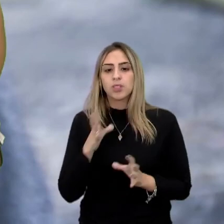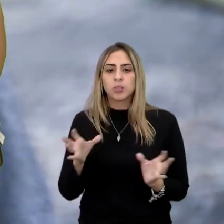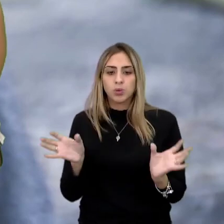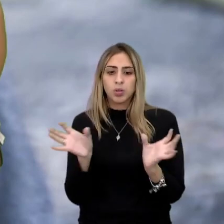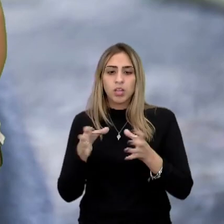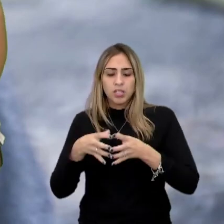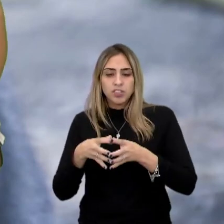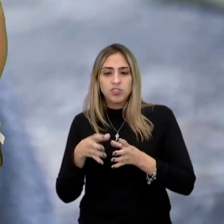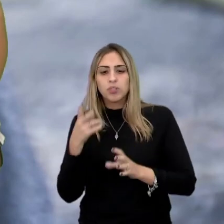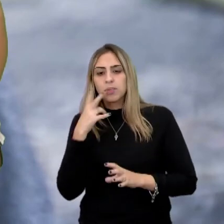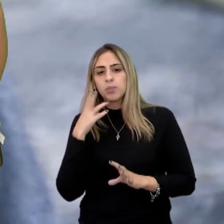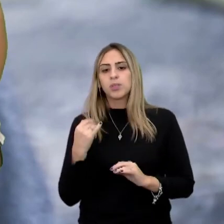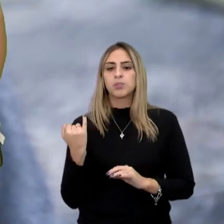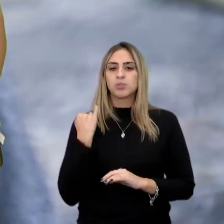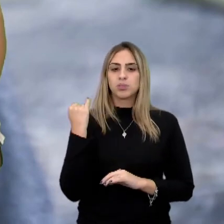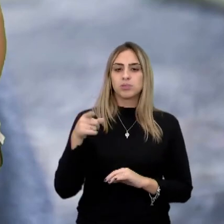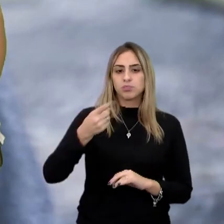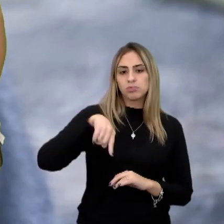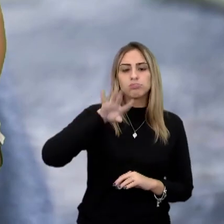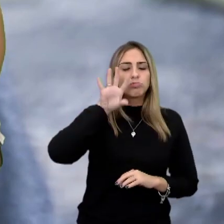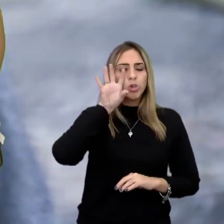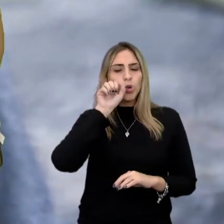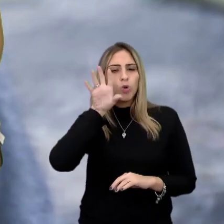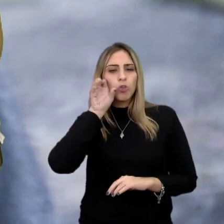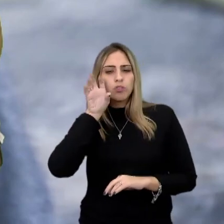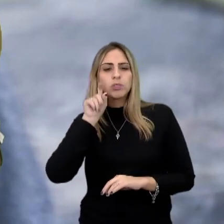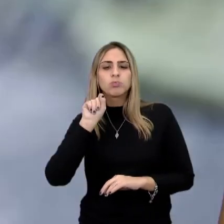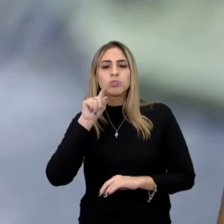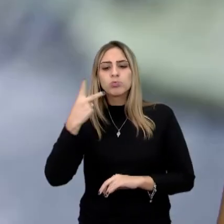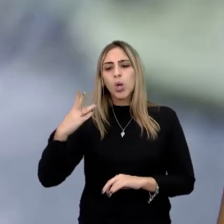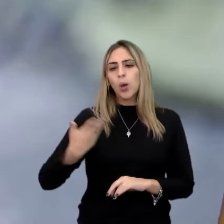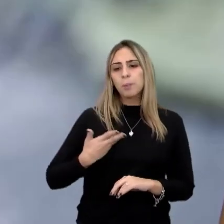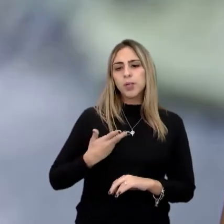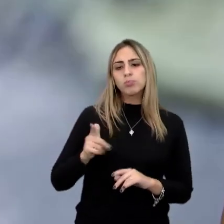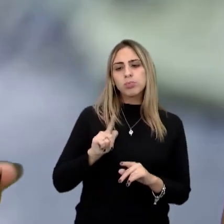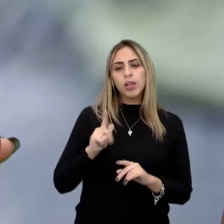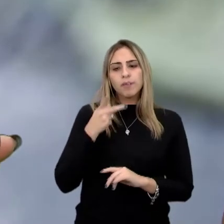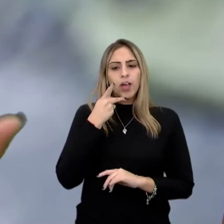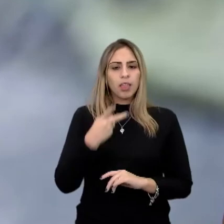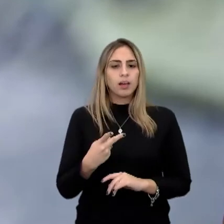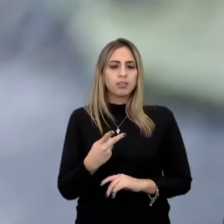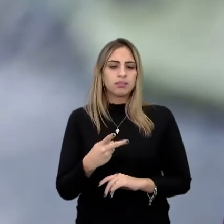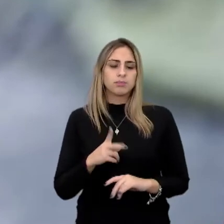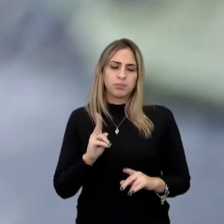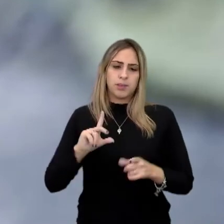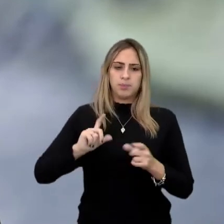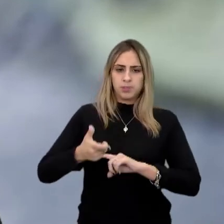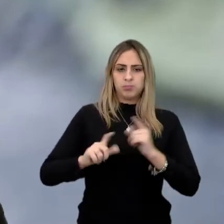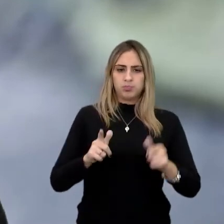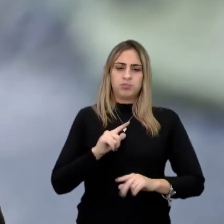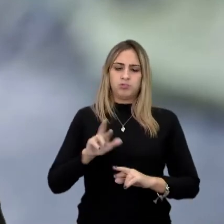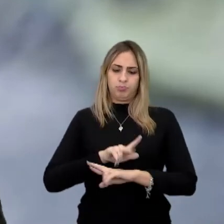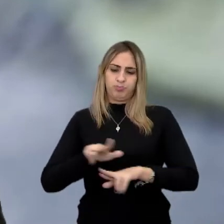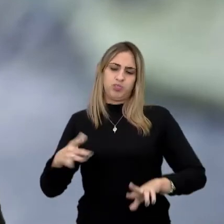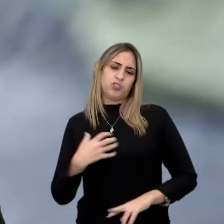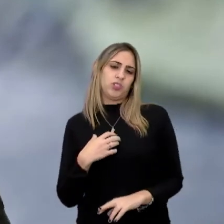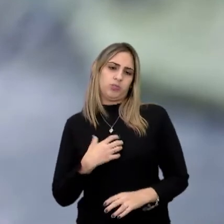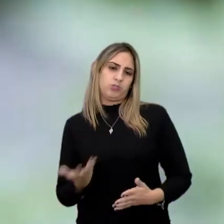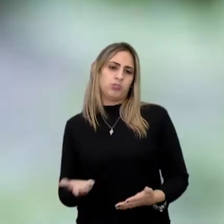né? Então é muito importante você também ouvir, né, o que o seu colega tem a ver, porque às vezes o mesmo meme pode gerar aí 300